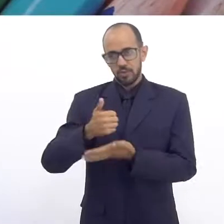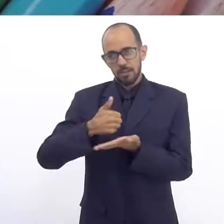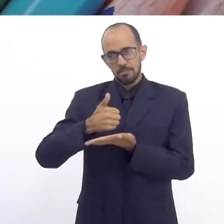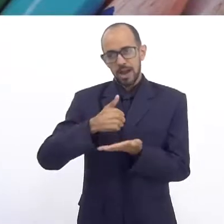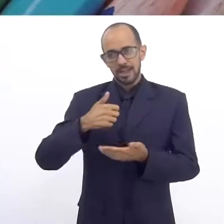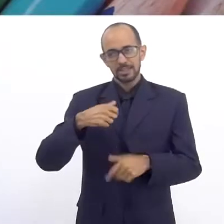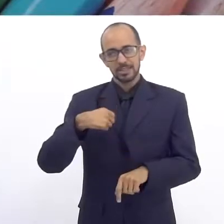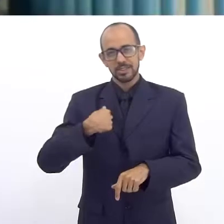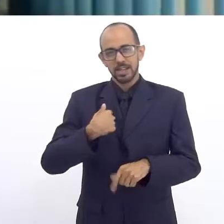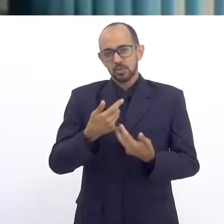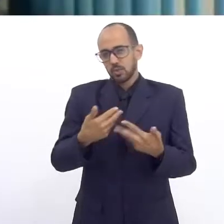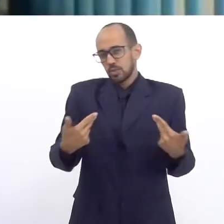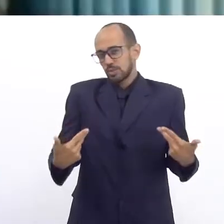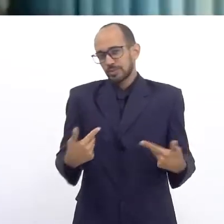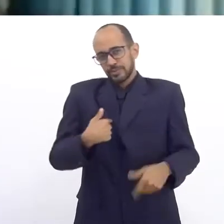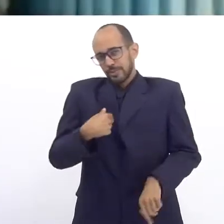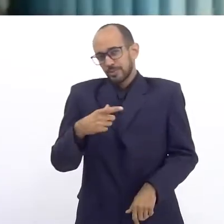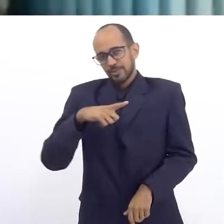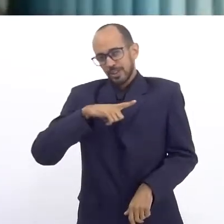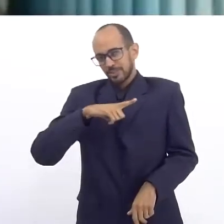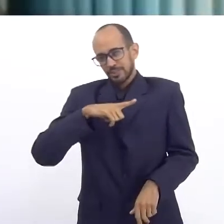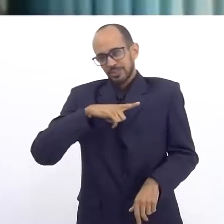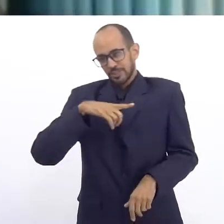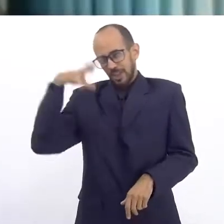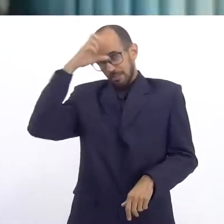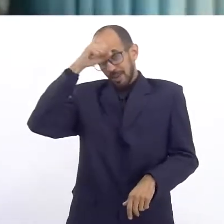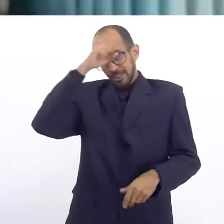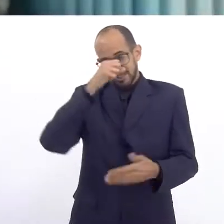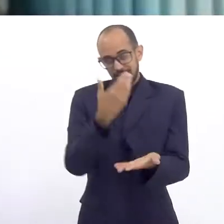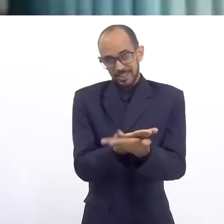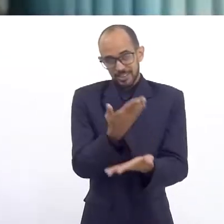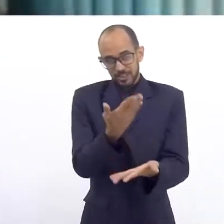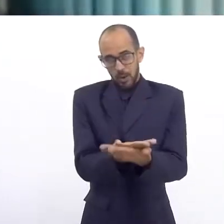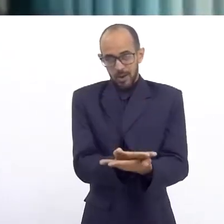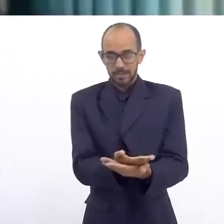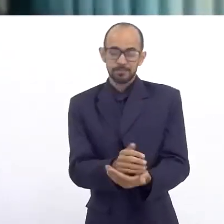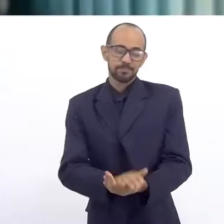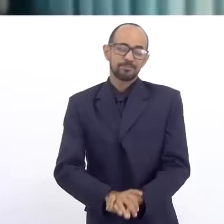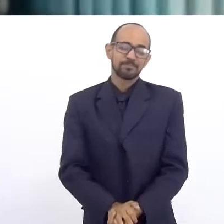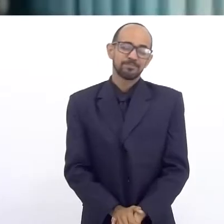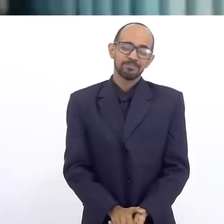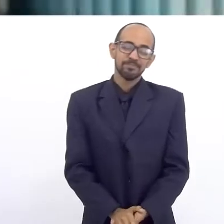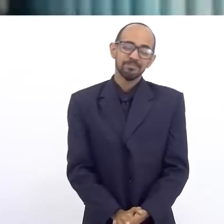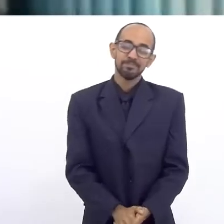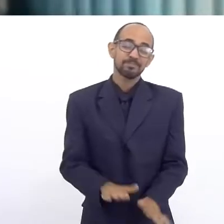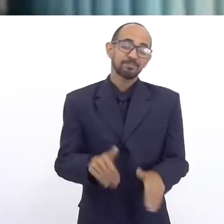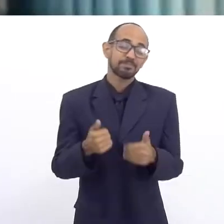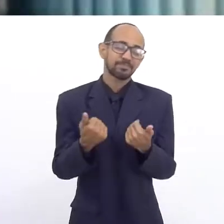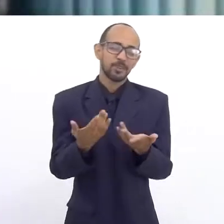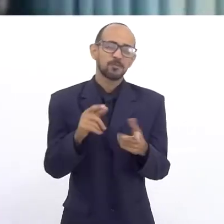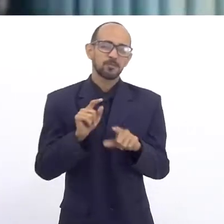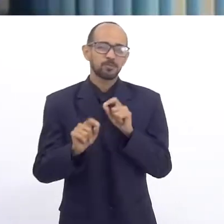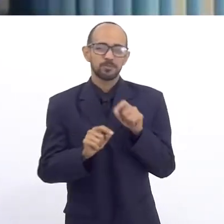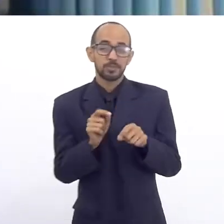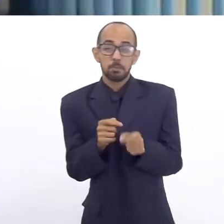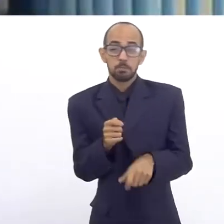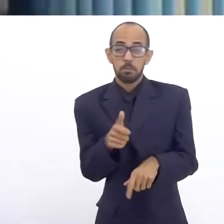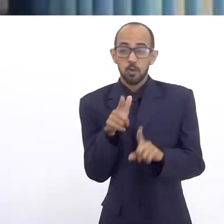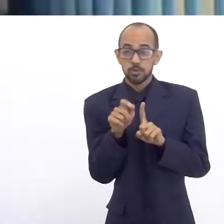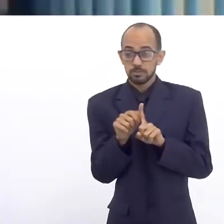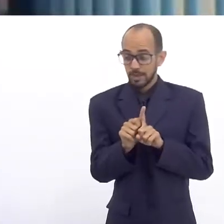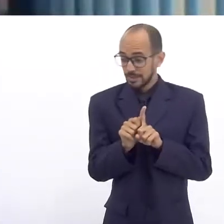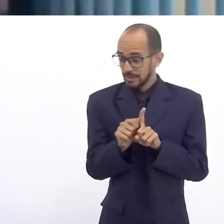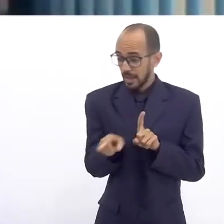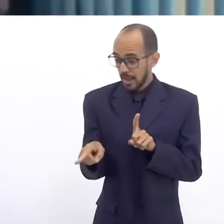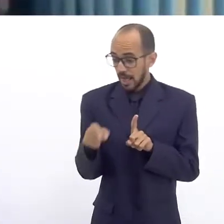baseada, evidentemente, um pouquinho nas coisas que eu tinha recebido na escola quando me alfabetizei. E aí,